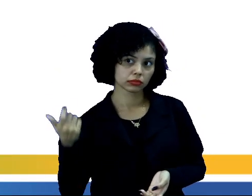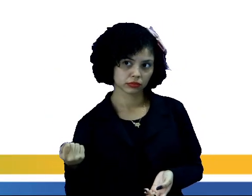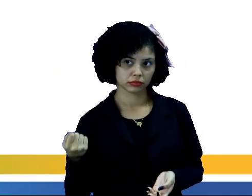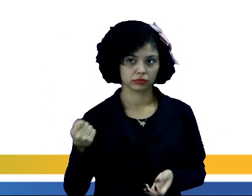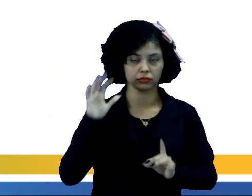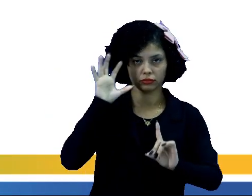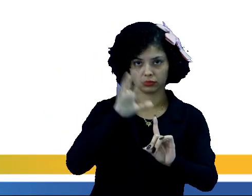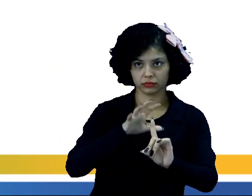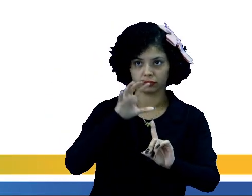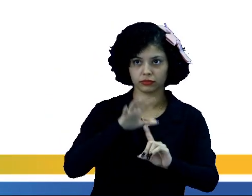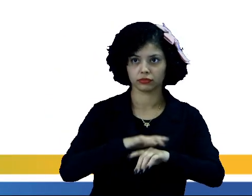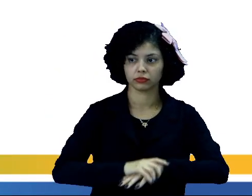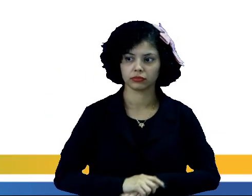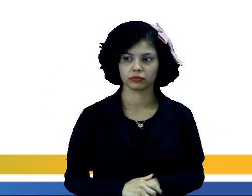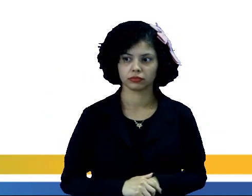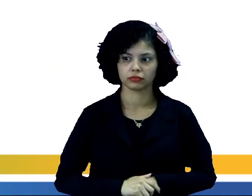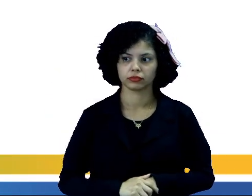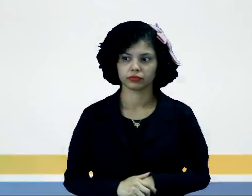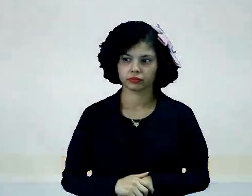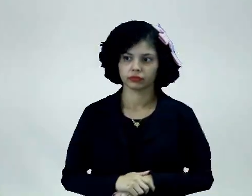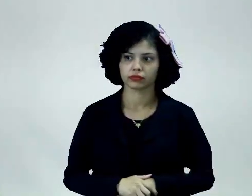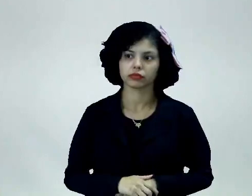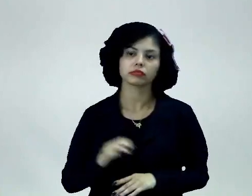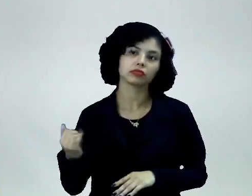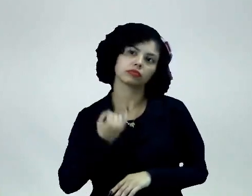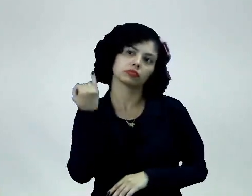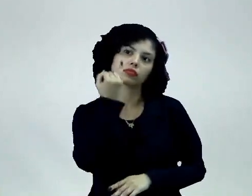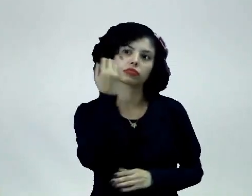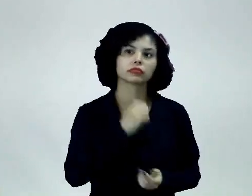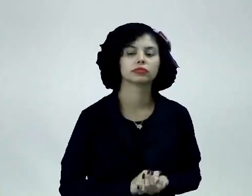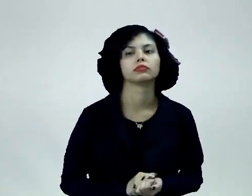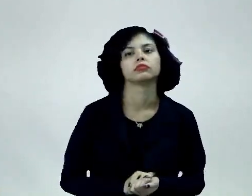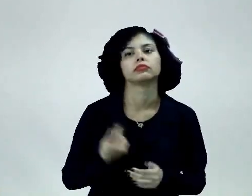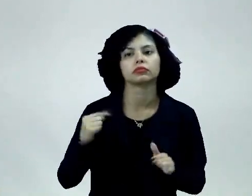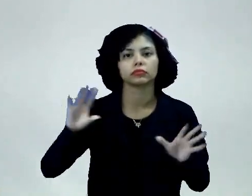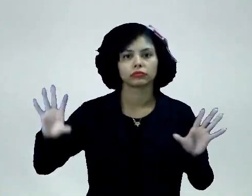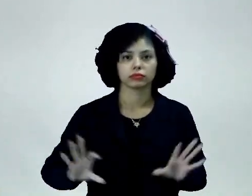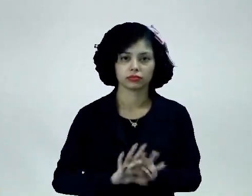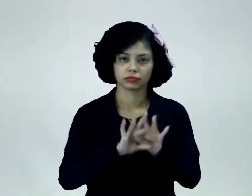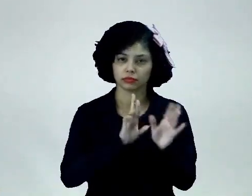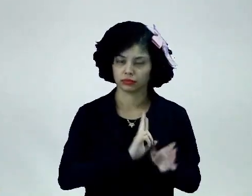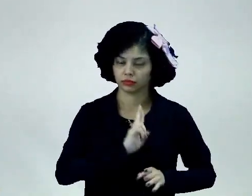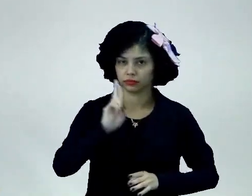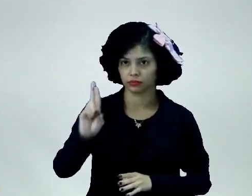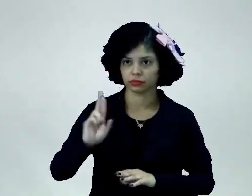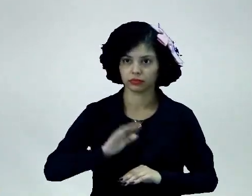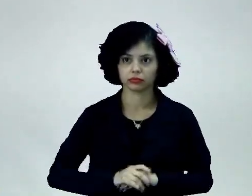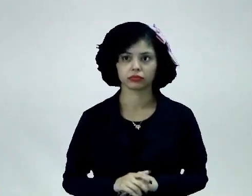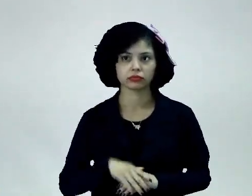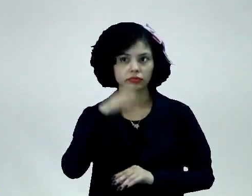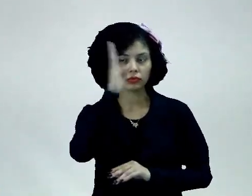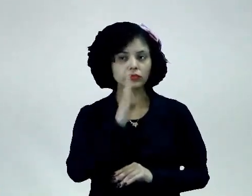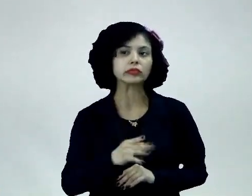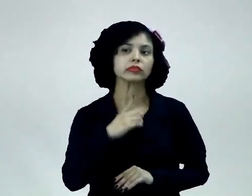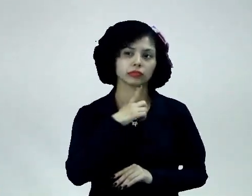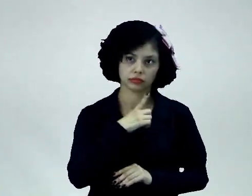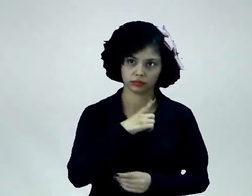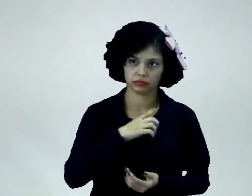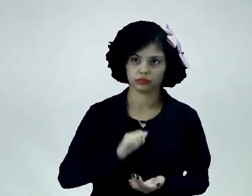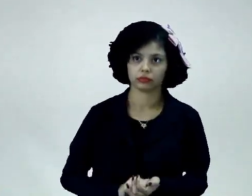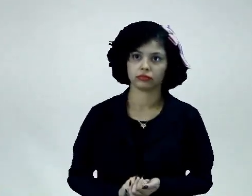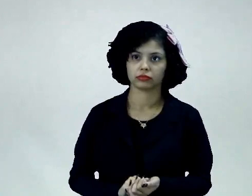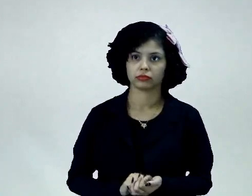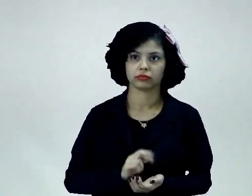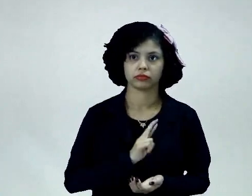Temos aí a influência africana, principalmente aí difundida nas religiões, né? Aqui no Brasil a gente tem